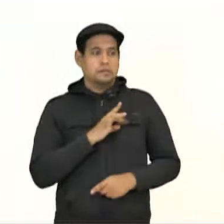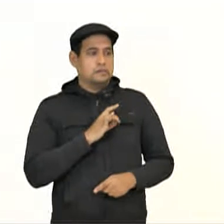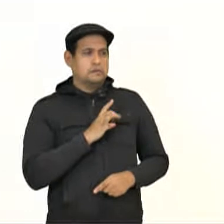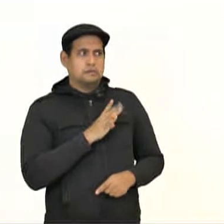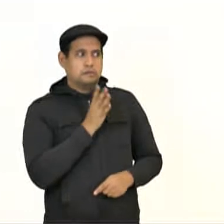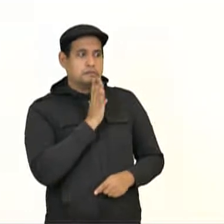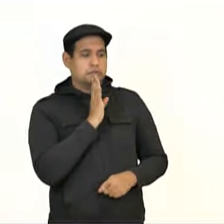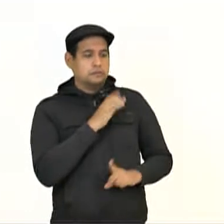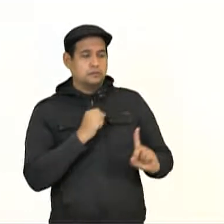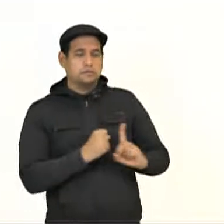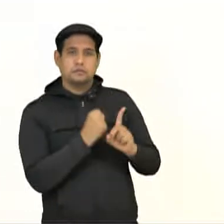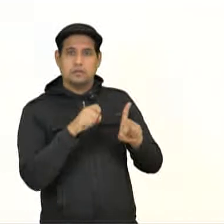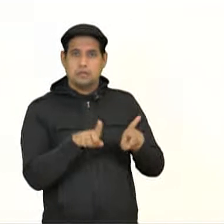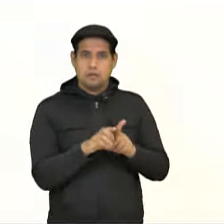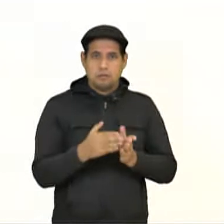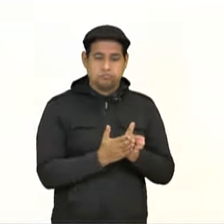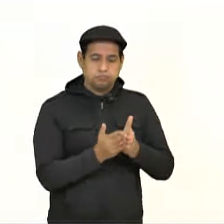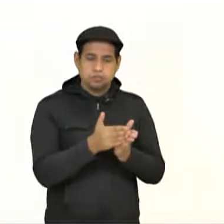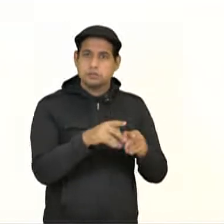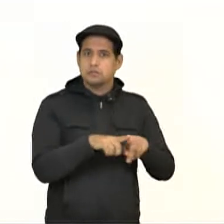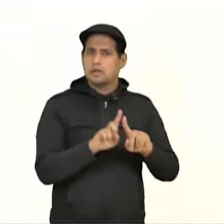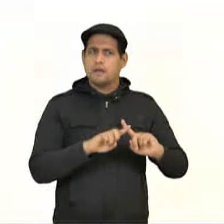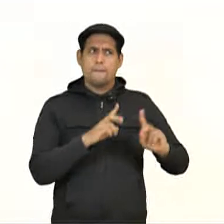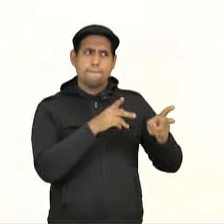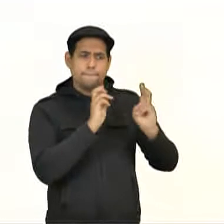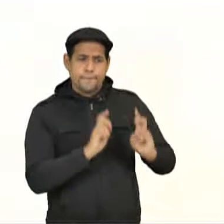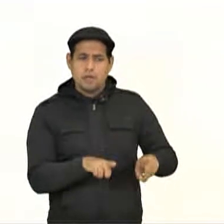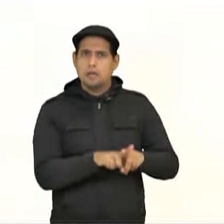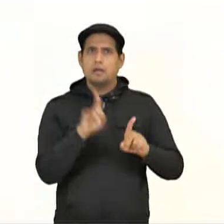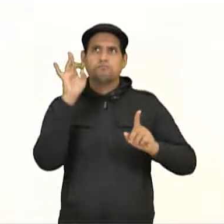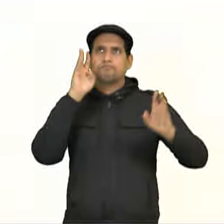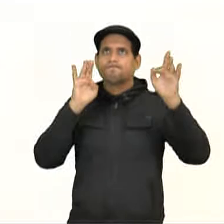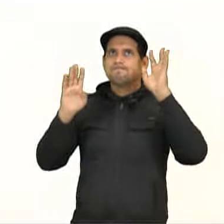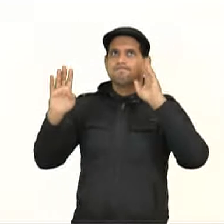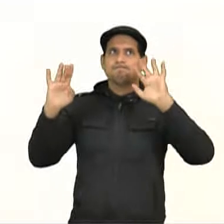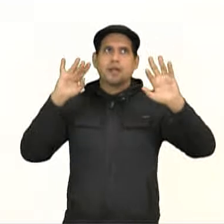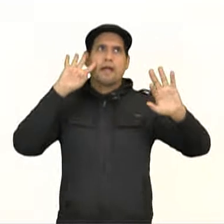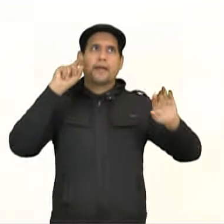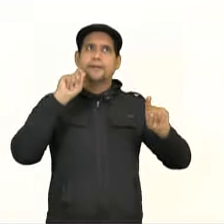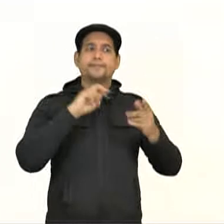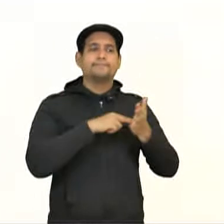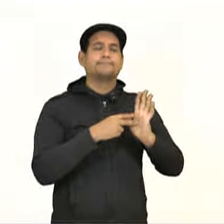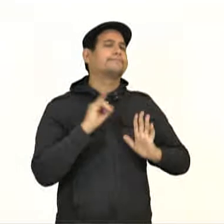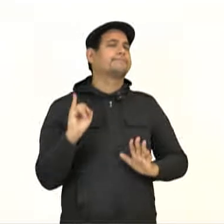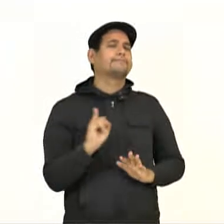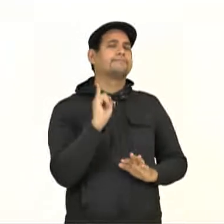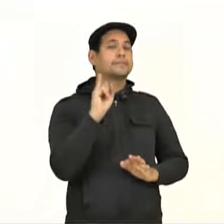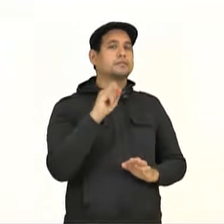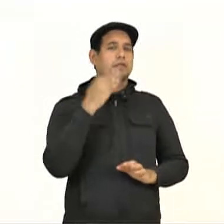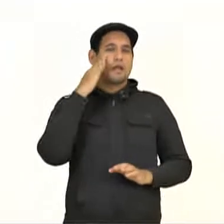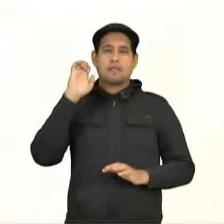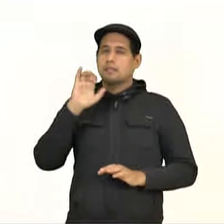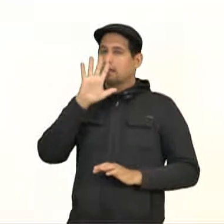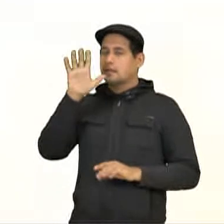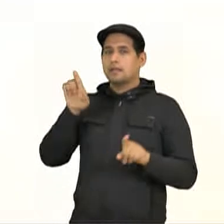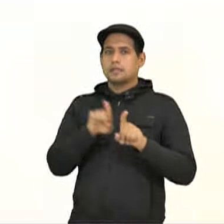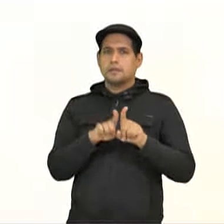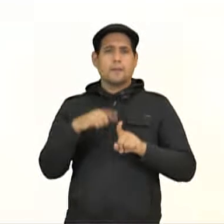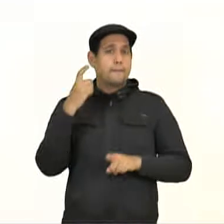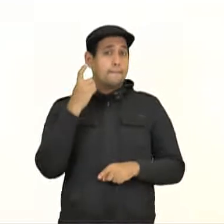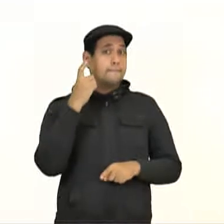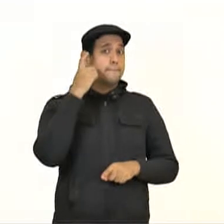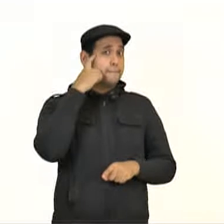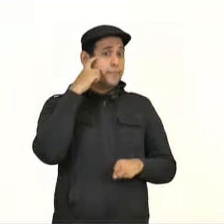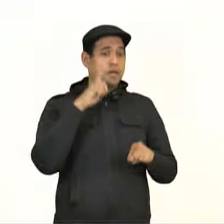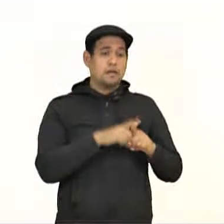desconhecido impactava essas viagens. Identificar o imaginário da época é fundamental para compreendermos o pensamento